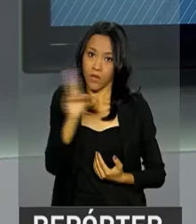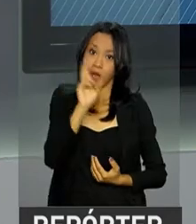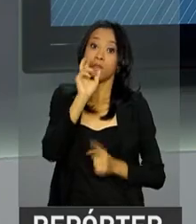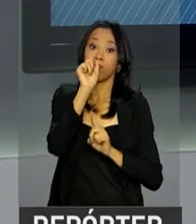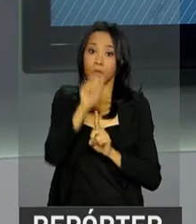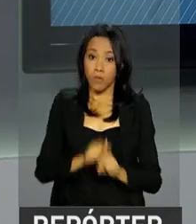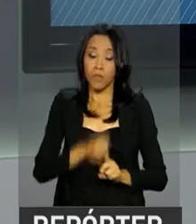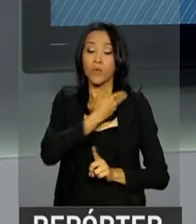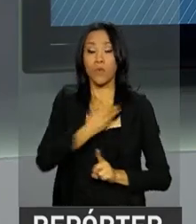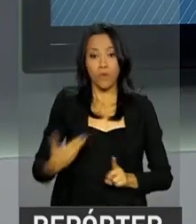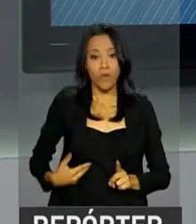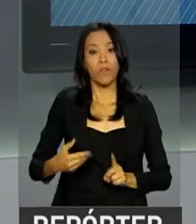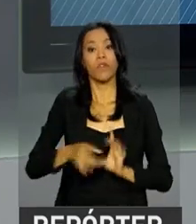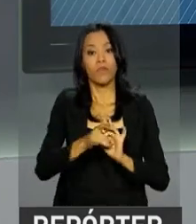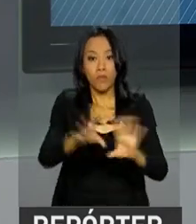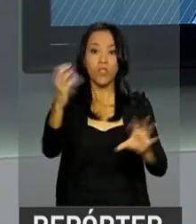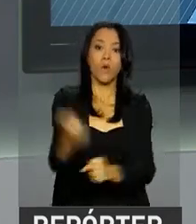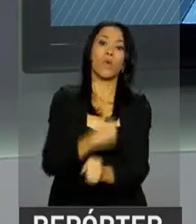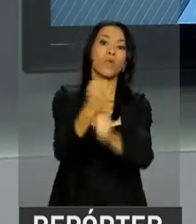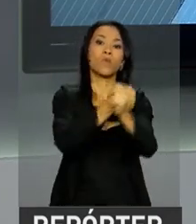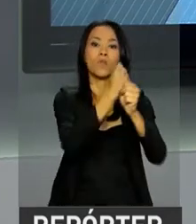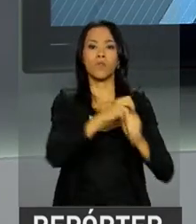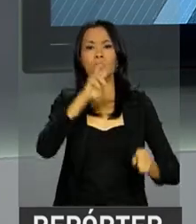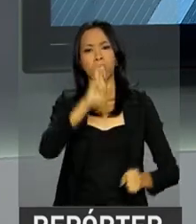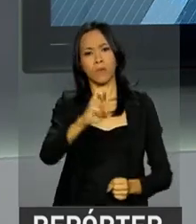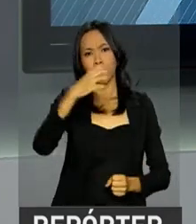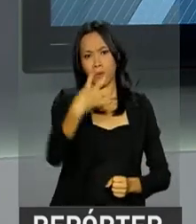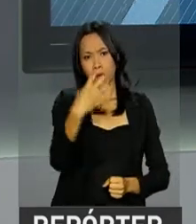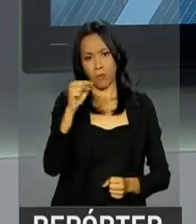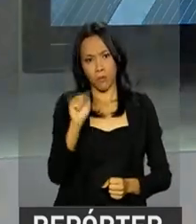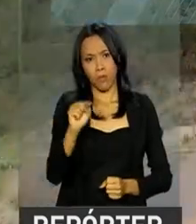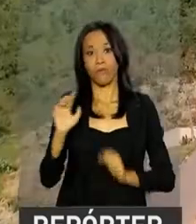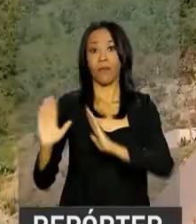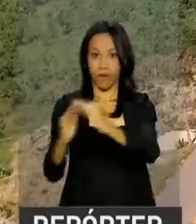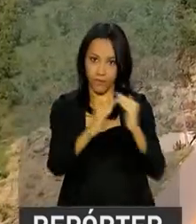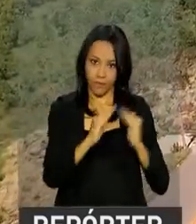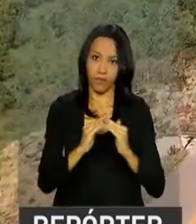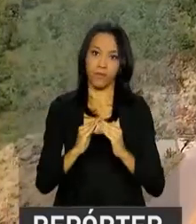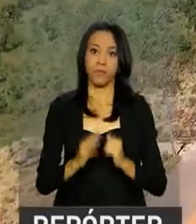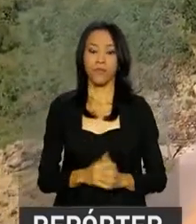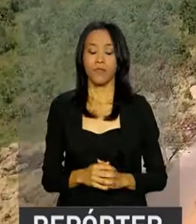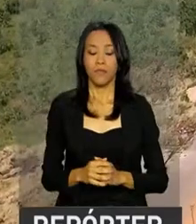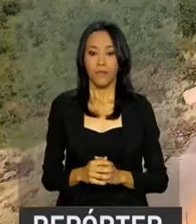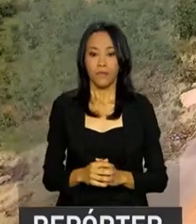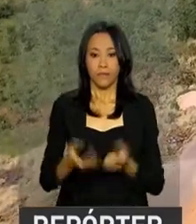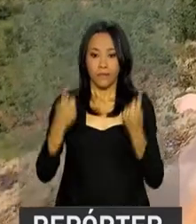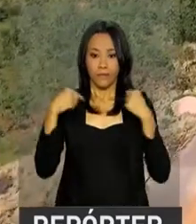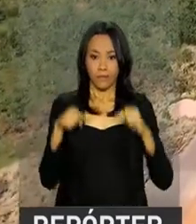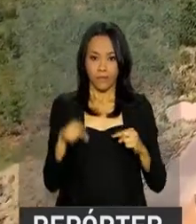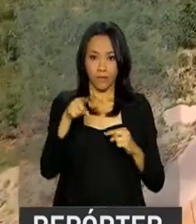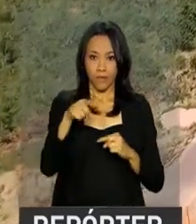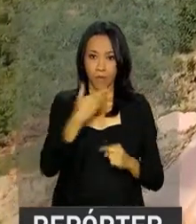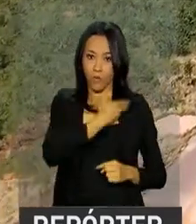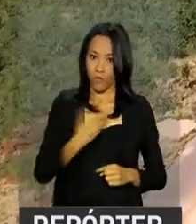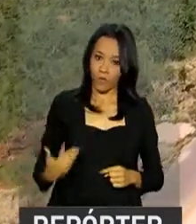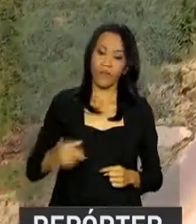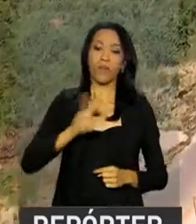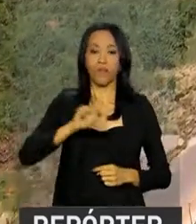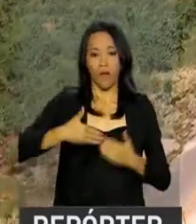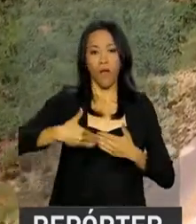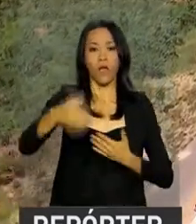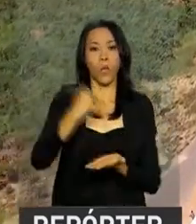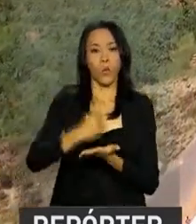anunciou a construção de mais de 54 mil casas pelo programa o governo vai contratar um pouco mais de